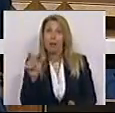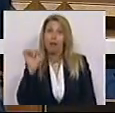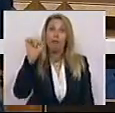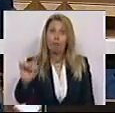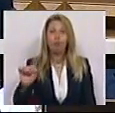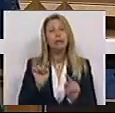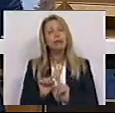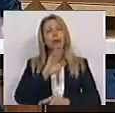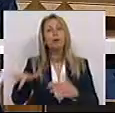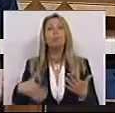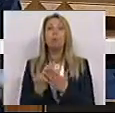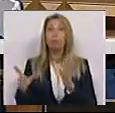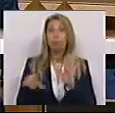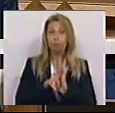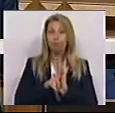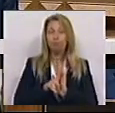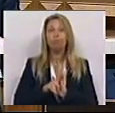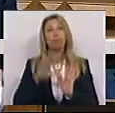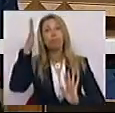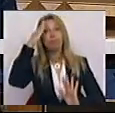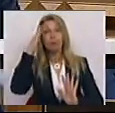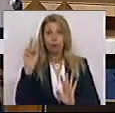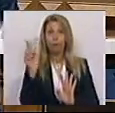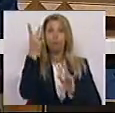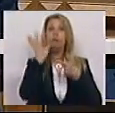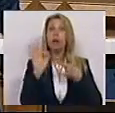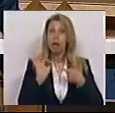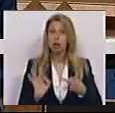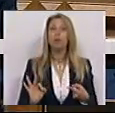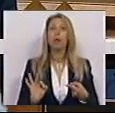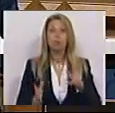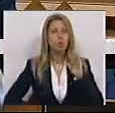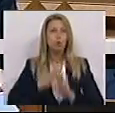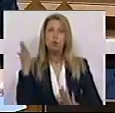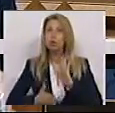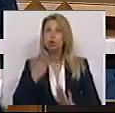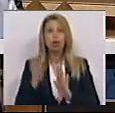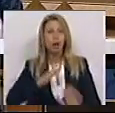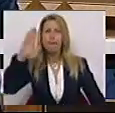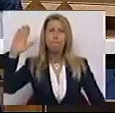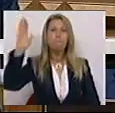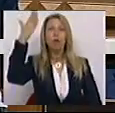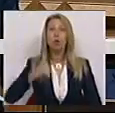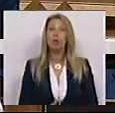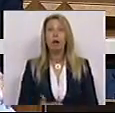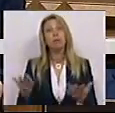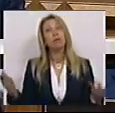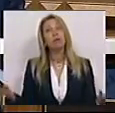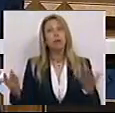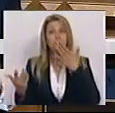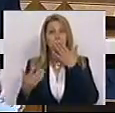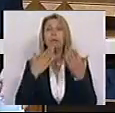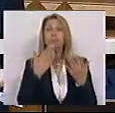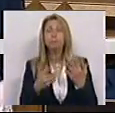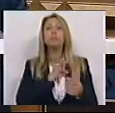tal proposta de lei. Achamos é que estes dois aspectos são urgentes e prioritários. E, portanto, espero que